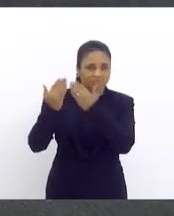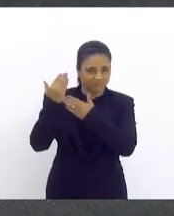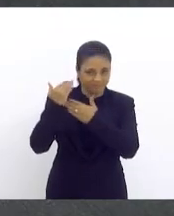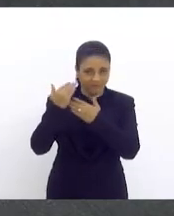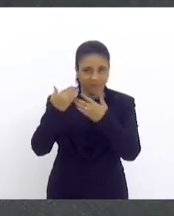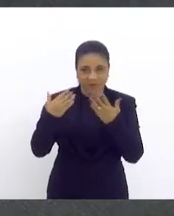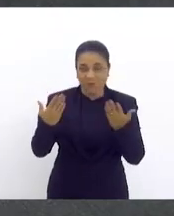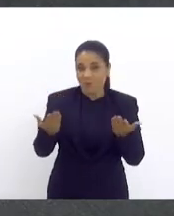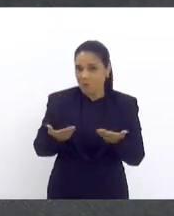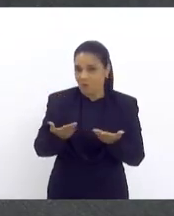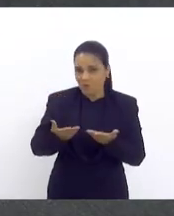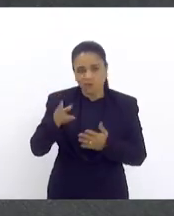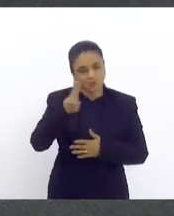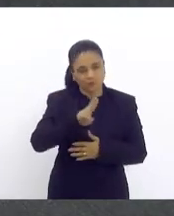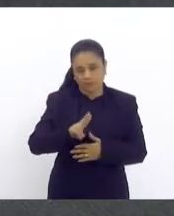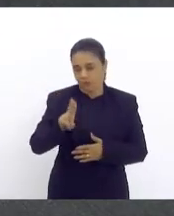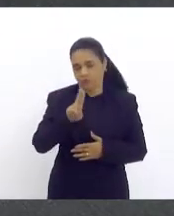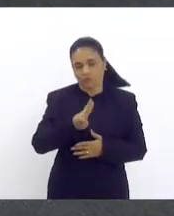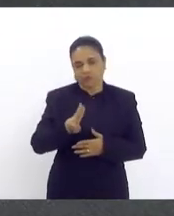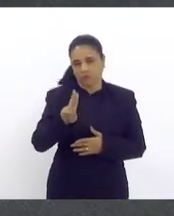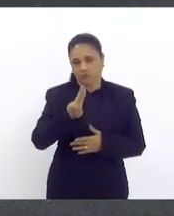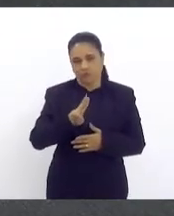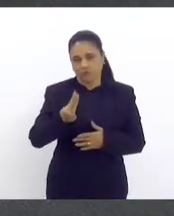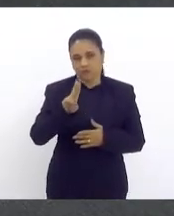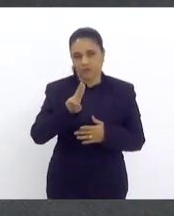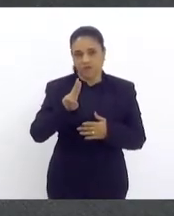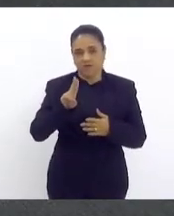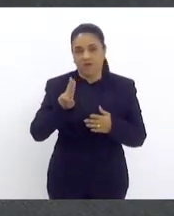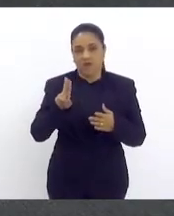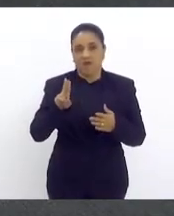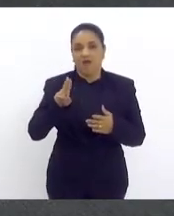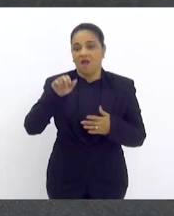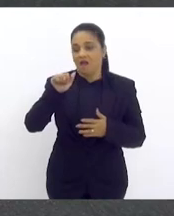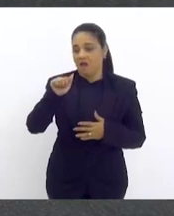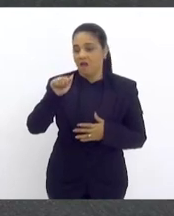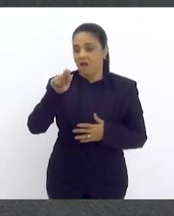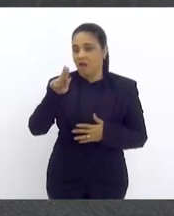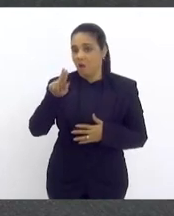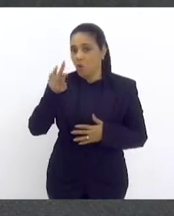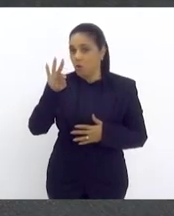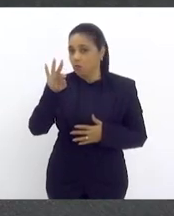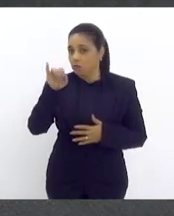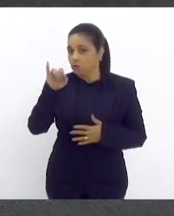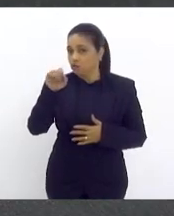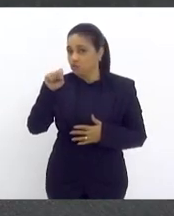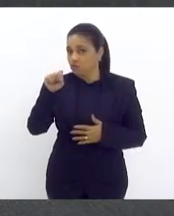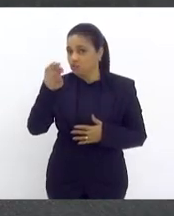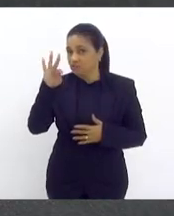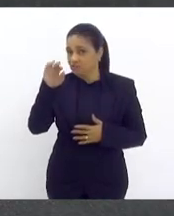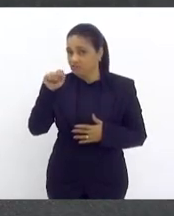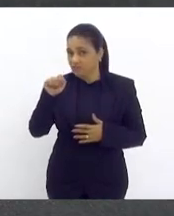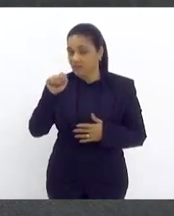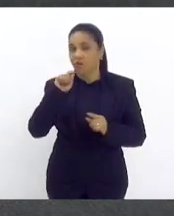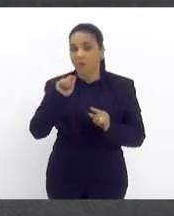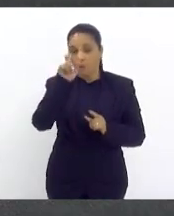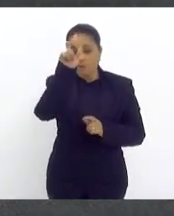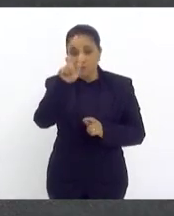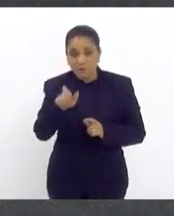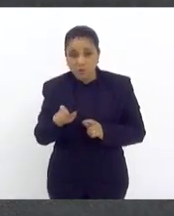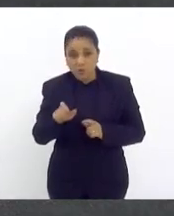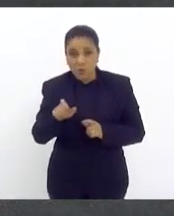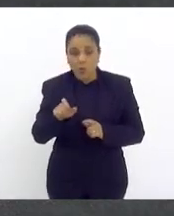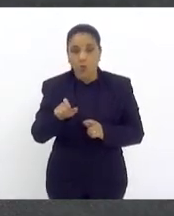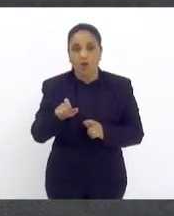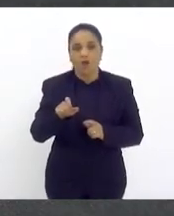nós já não usamos mais o termo autista e sim a pessoa portadora do